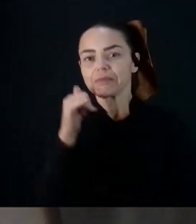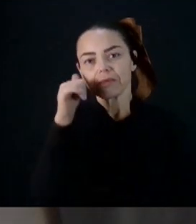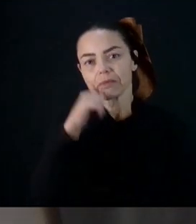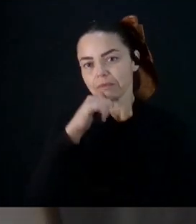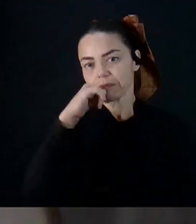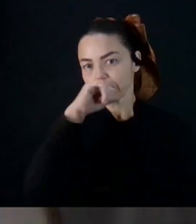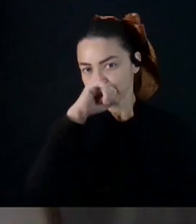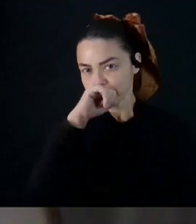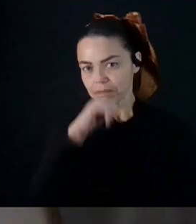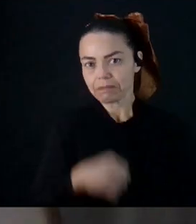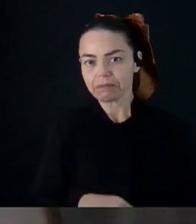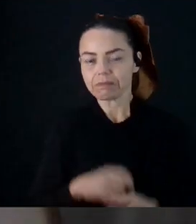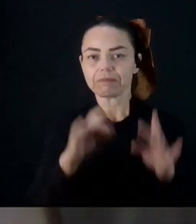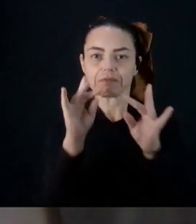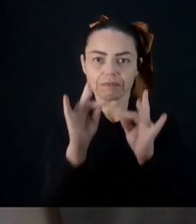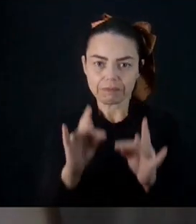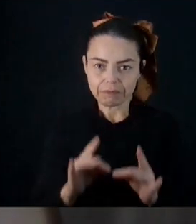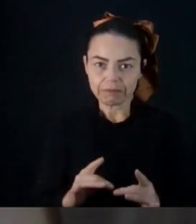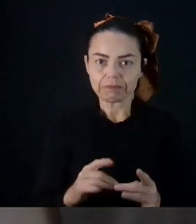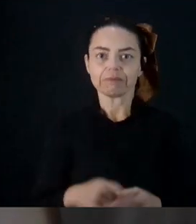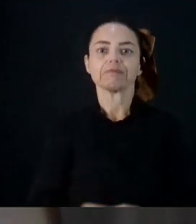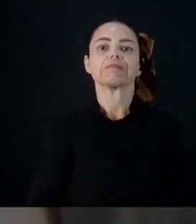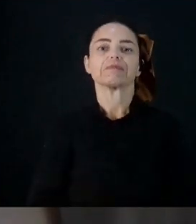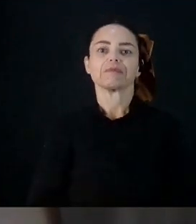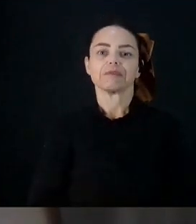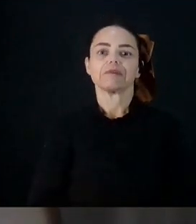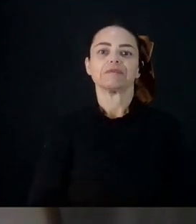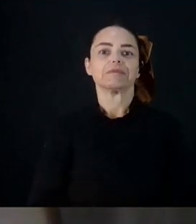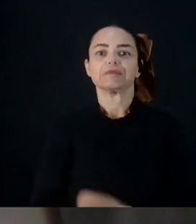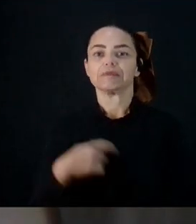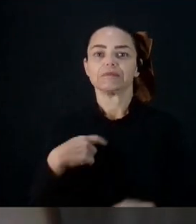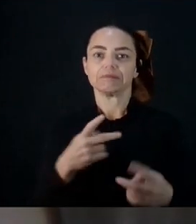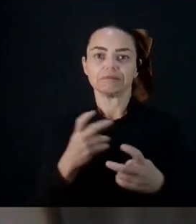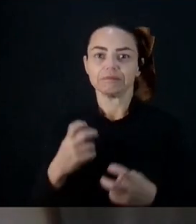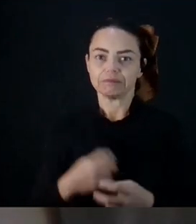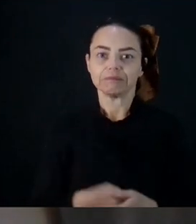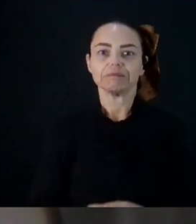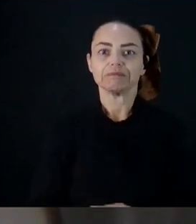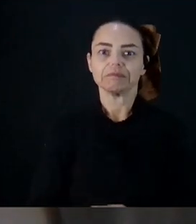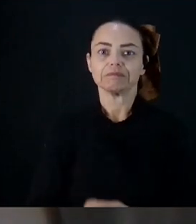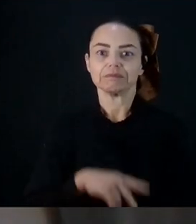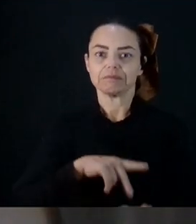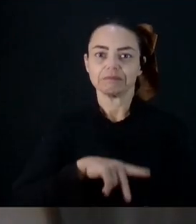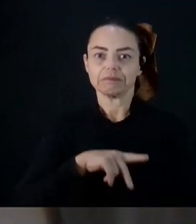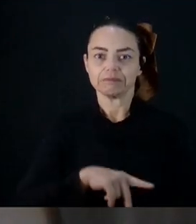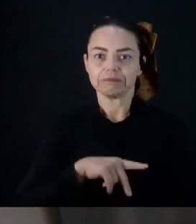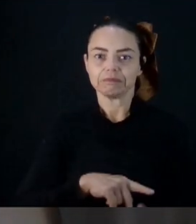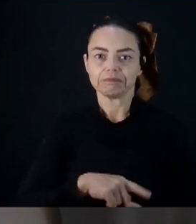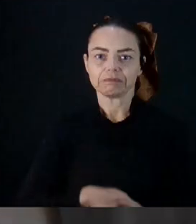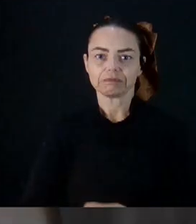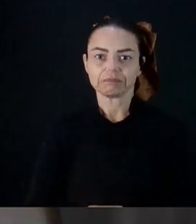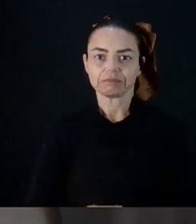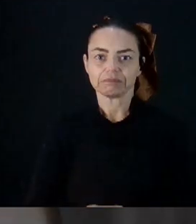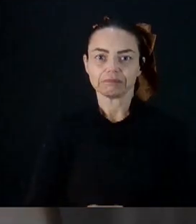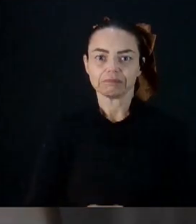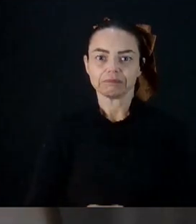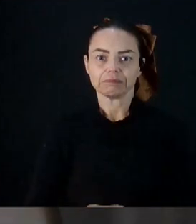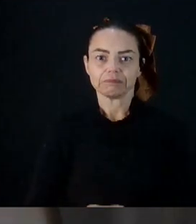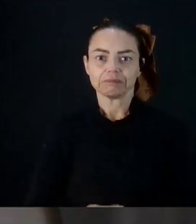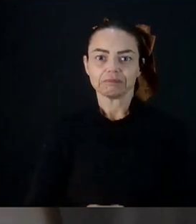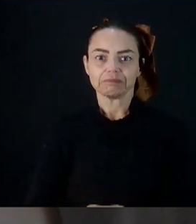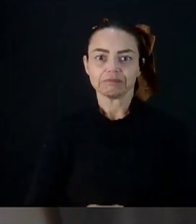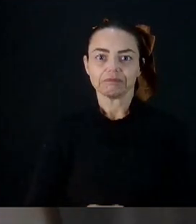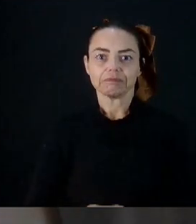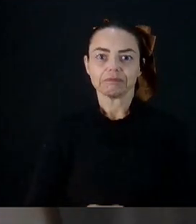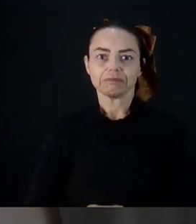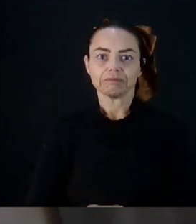são detalhes que às vezes passam despercebidos. Mas realmente, né, para essa criança chegar no nível